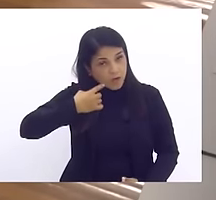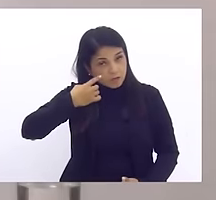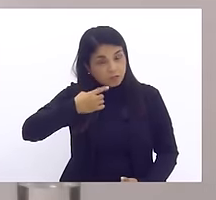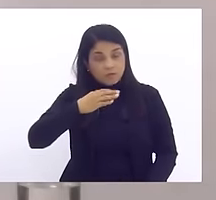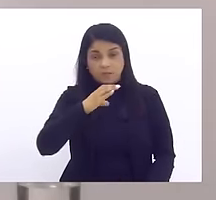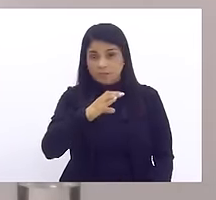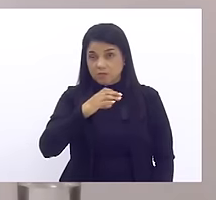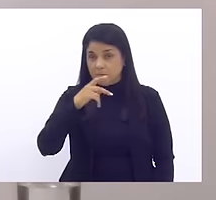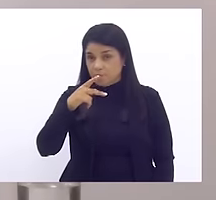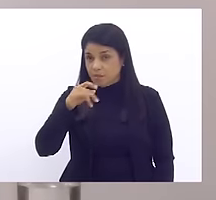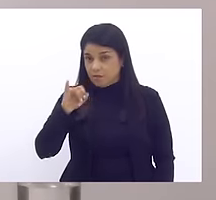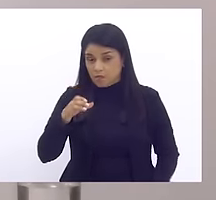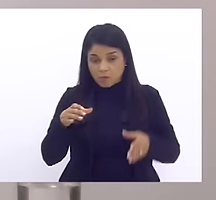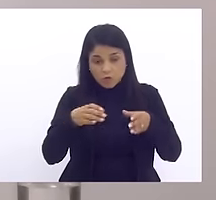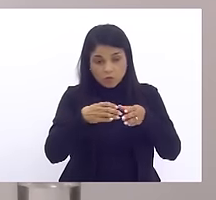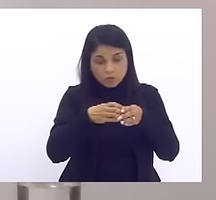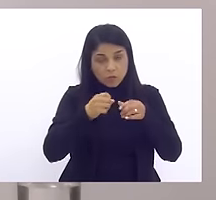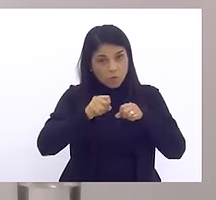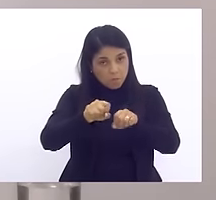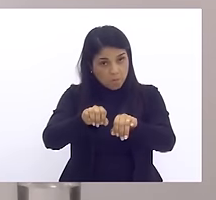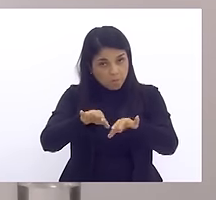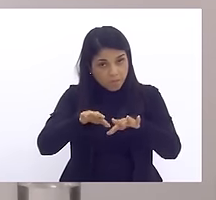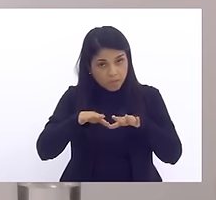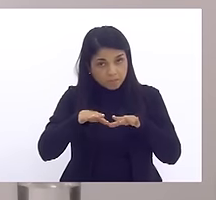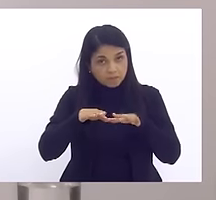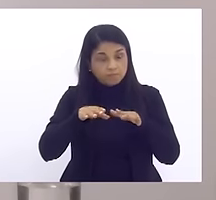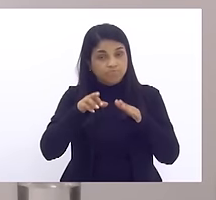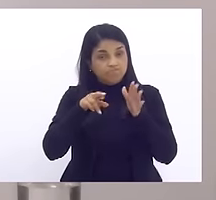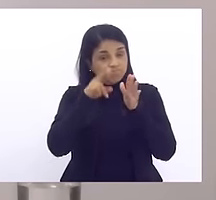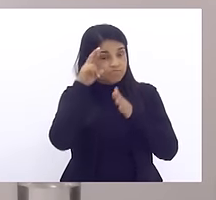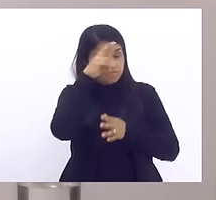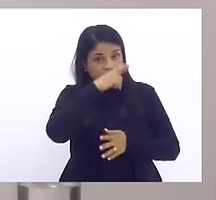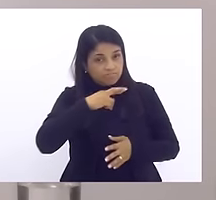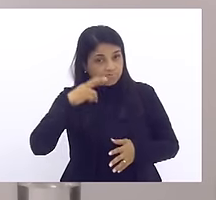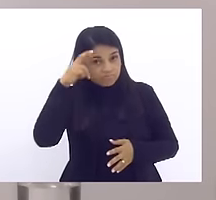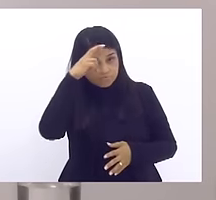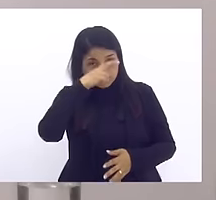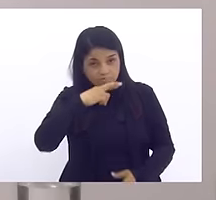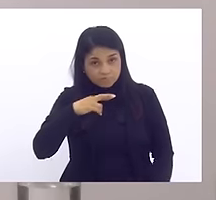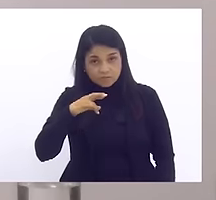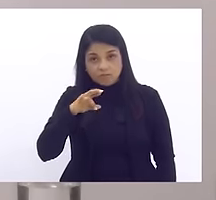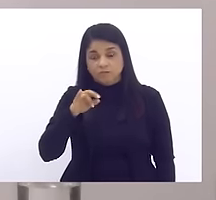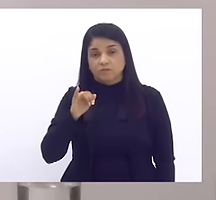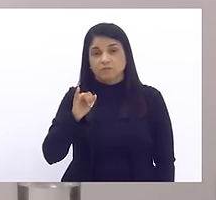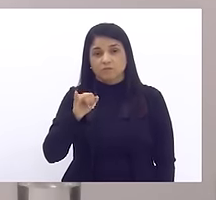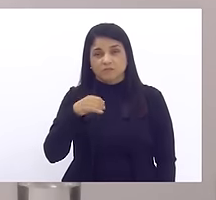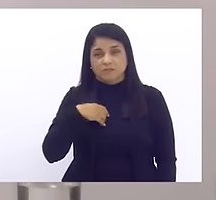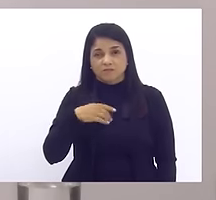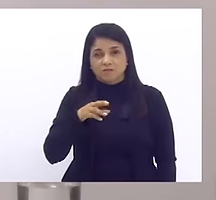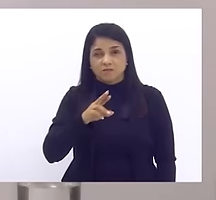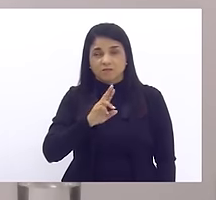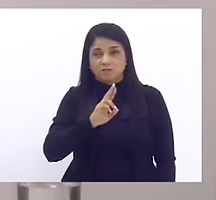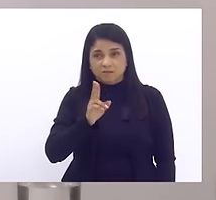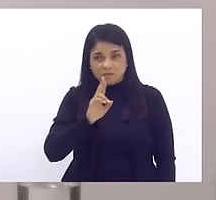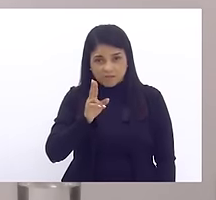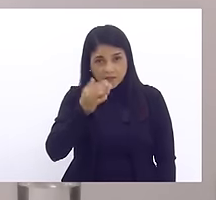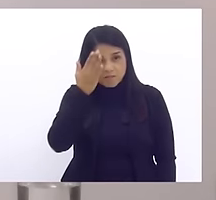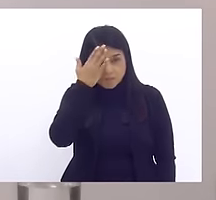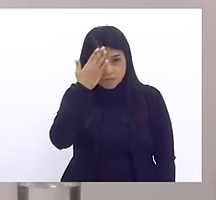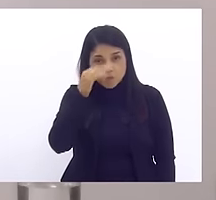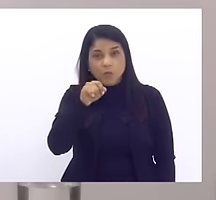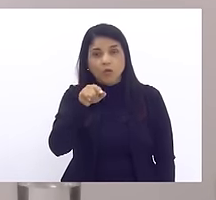é uma comissão parlame inquérito que convocou o senhor sabe qual é a distinção sim